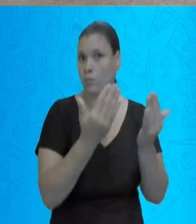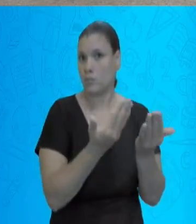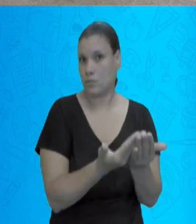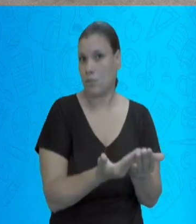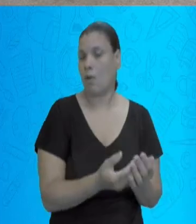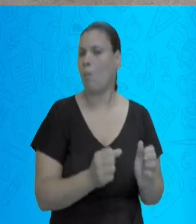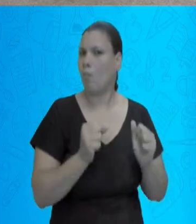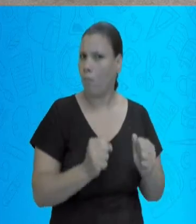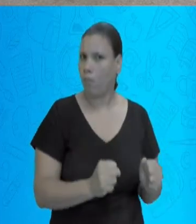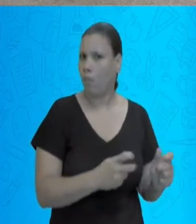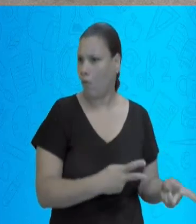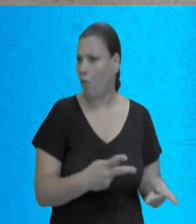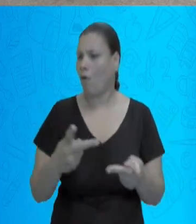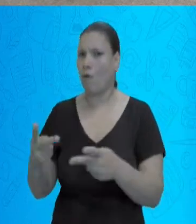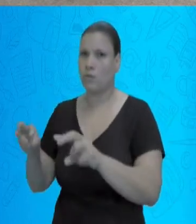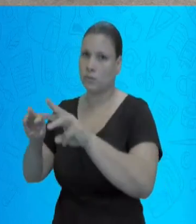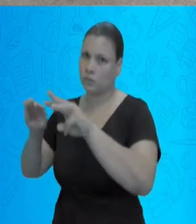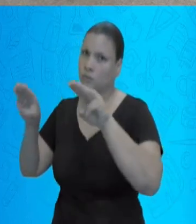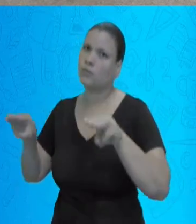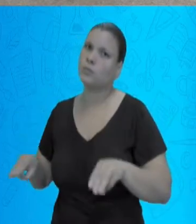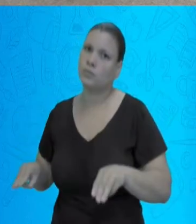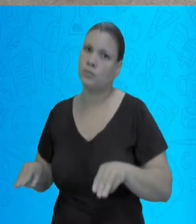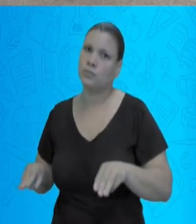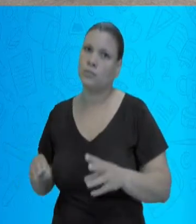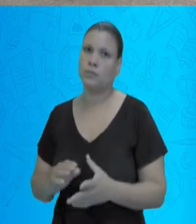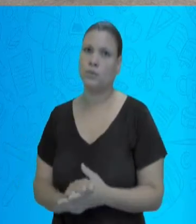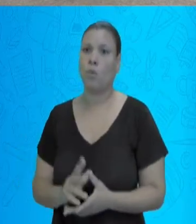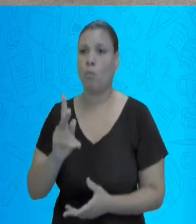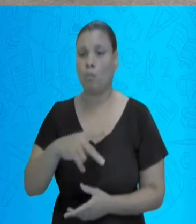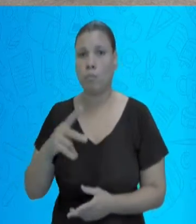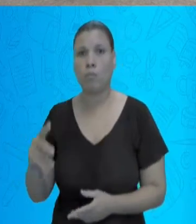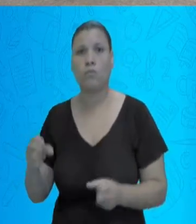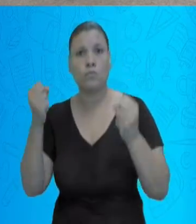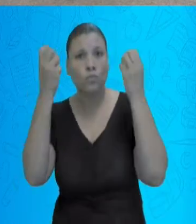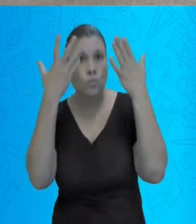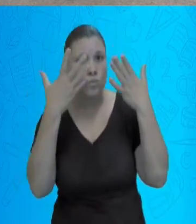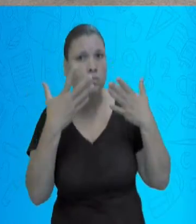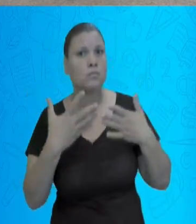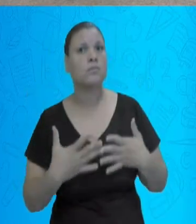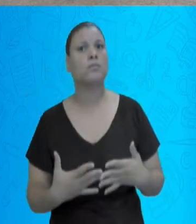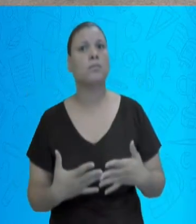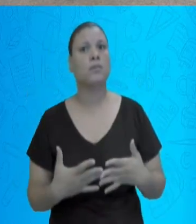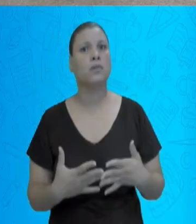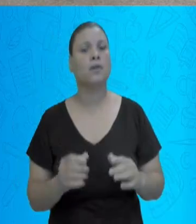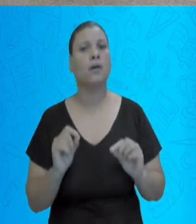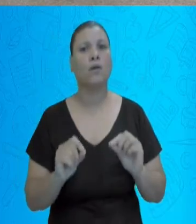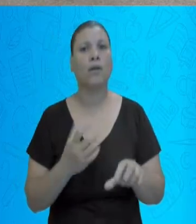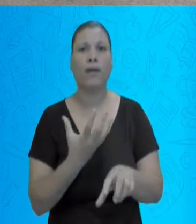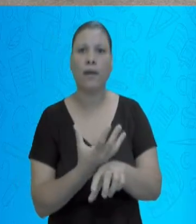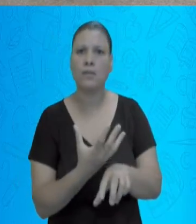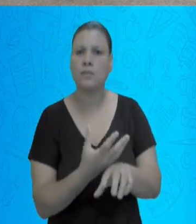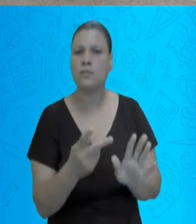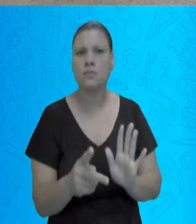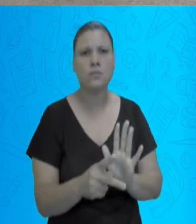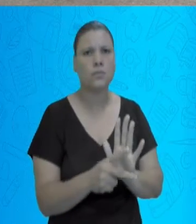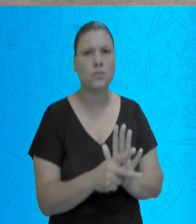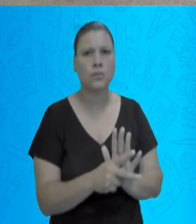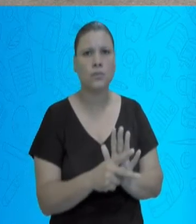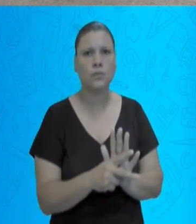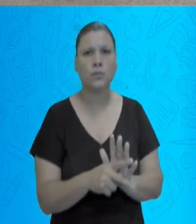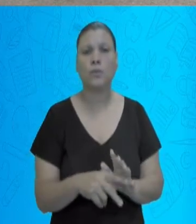e lá eles conseguem debater sobre alguns assuntos, os professores levantam questionamentos. Será que você já